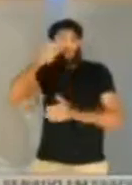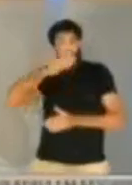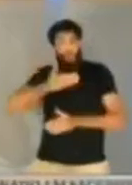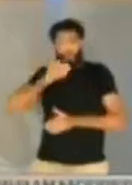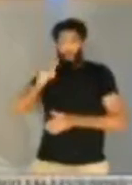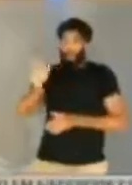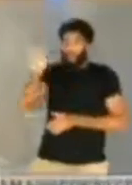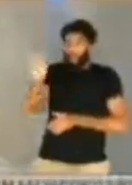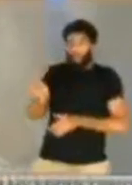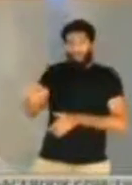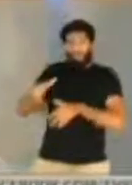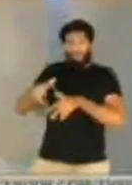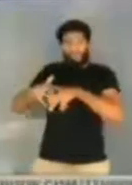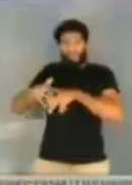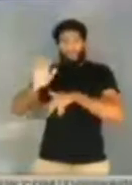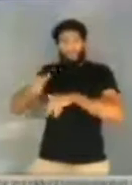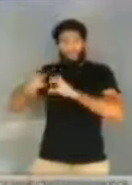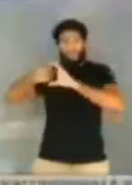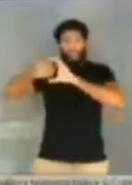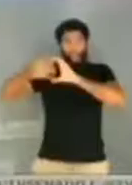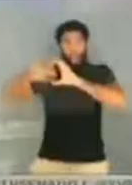tem imunidade celular ou não? Diga o nome.